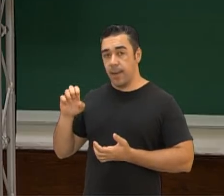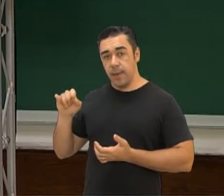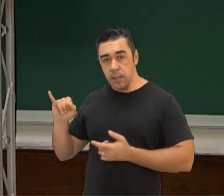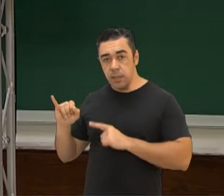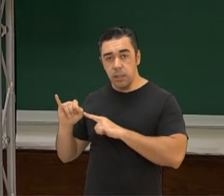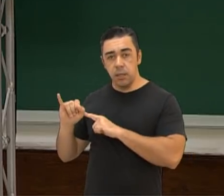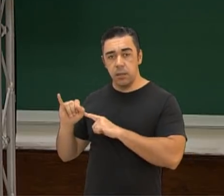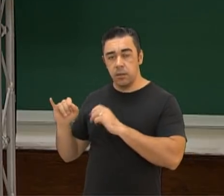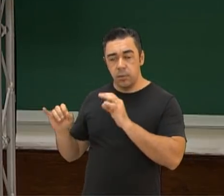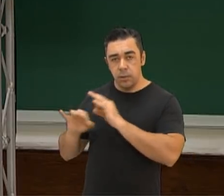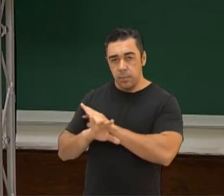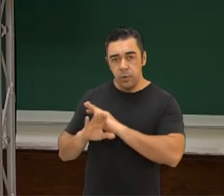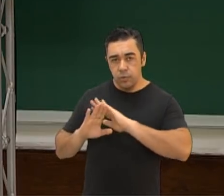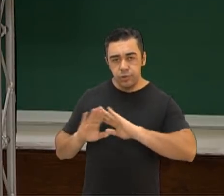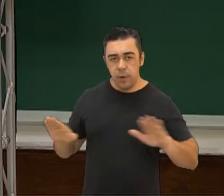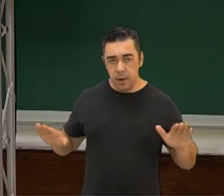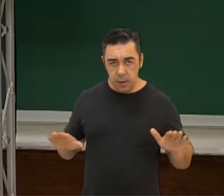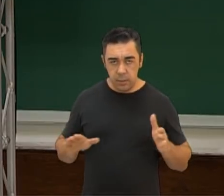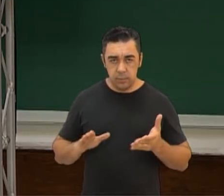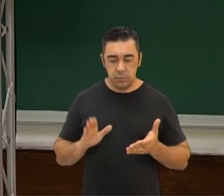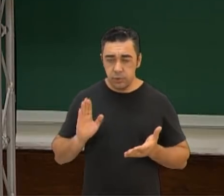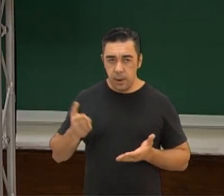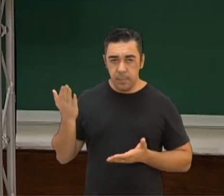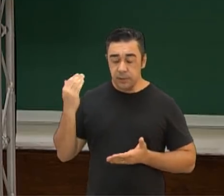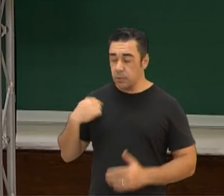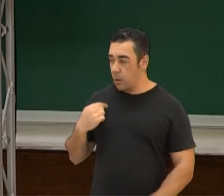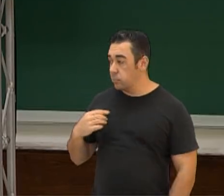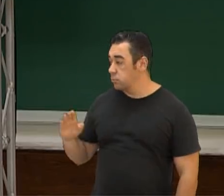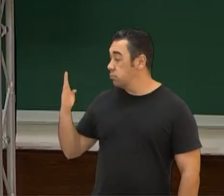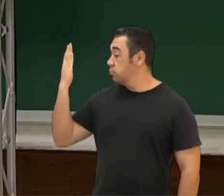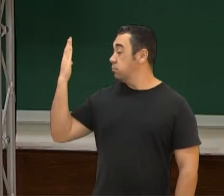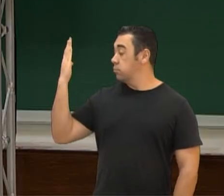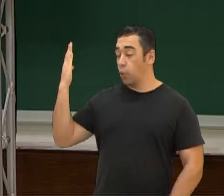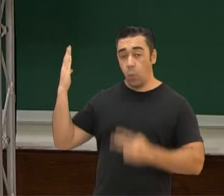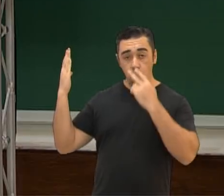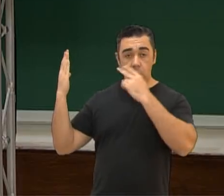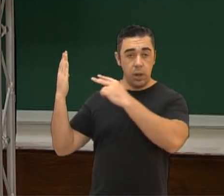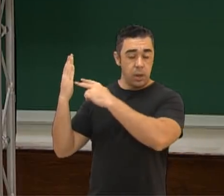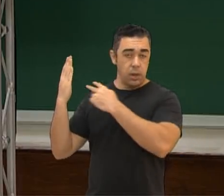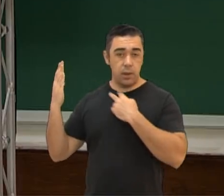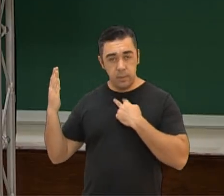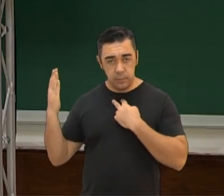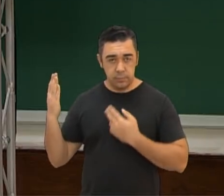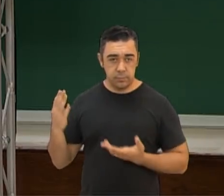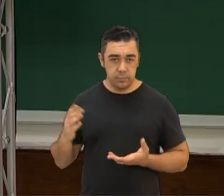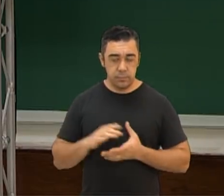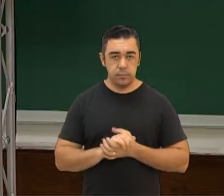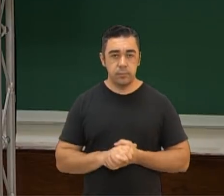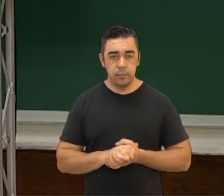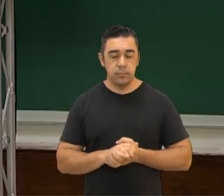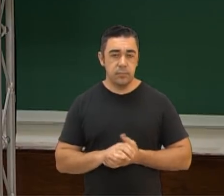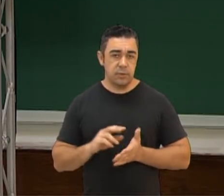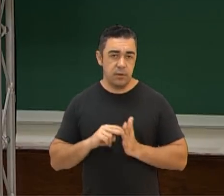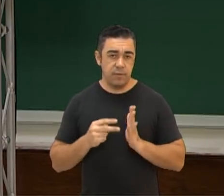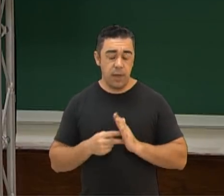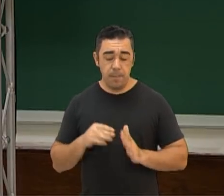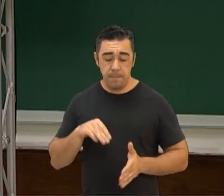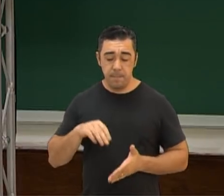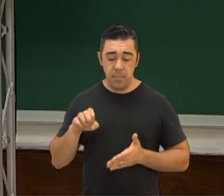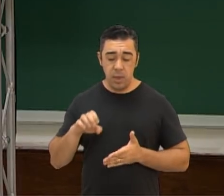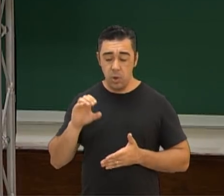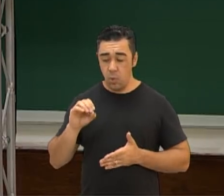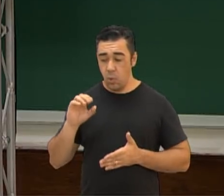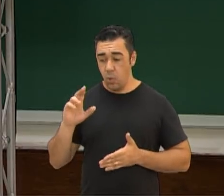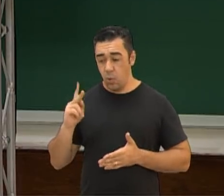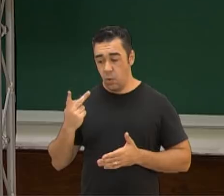foram concretizadas, certo? Então, observem ali que eu tenho no eu me olhei, né? A gente tem como